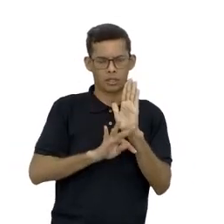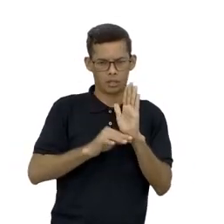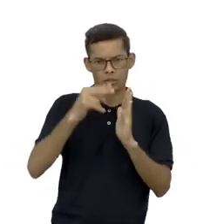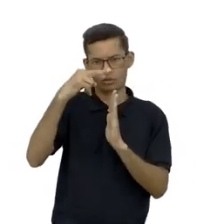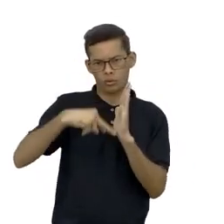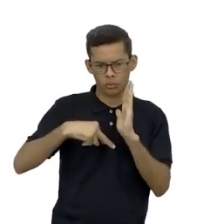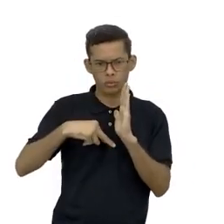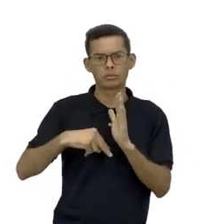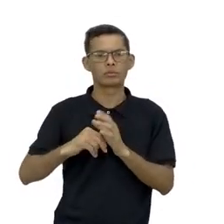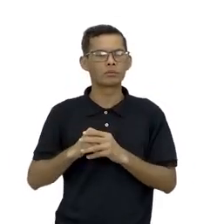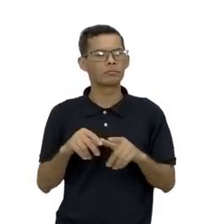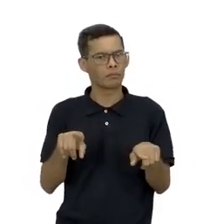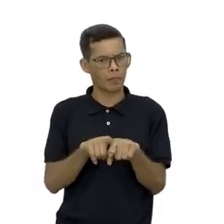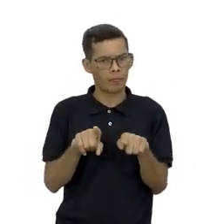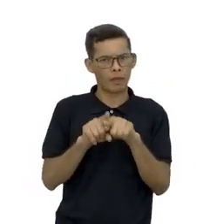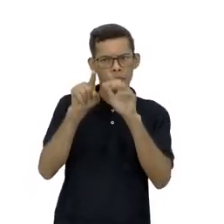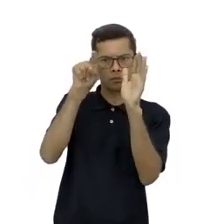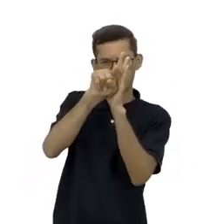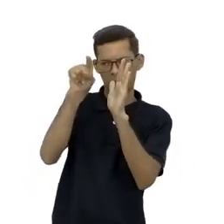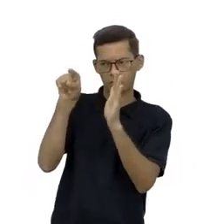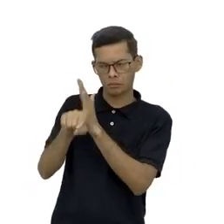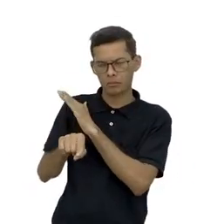que anteciparão,